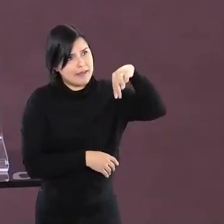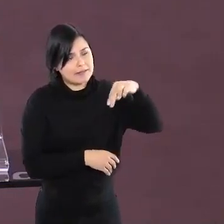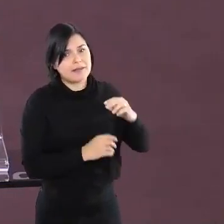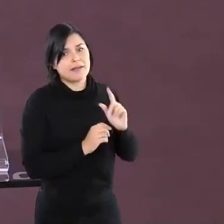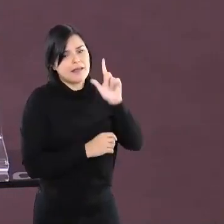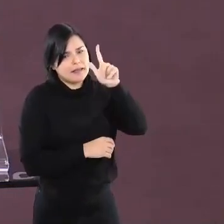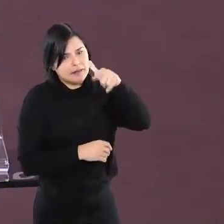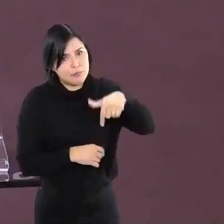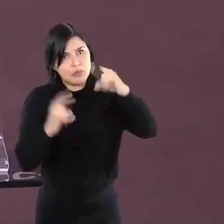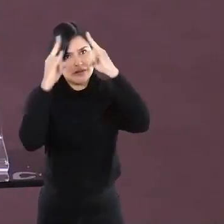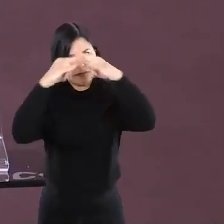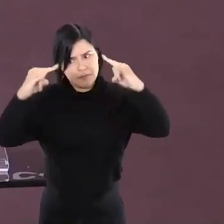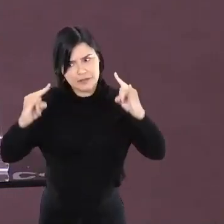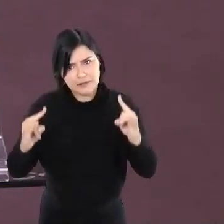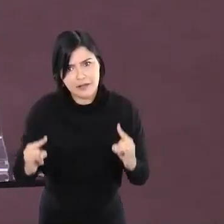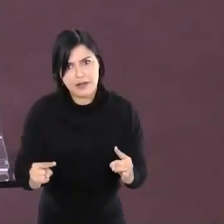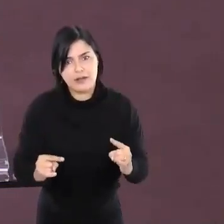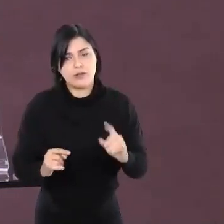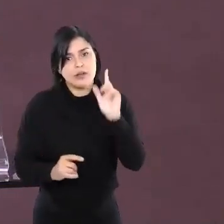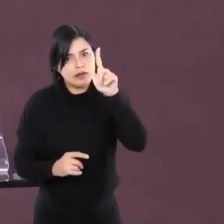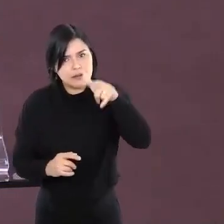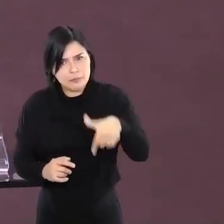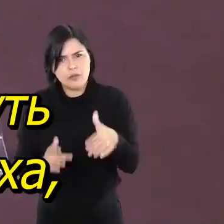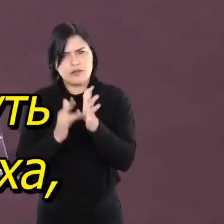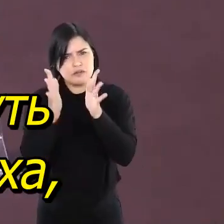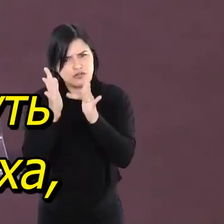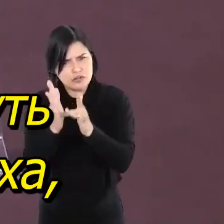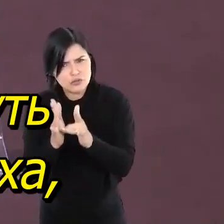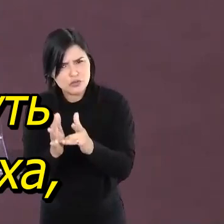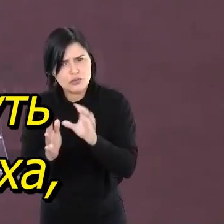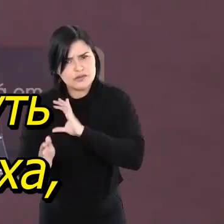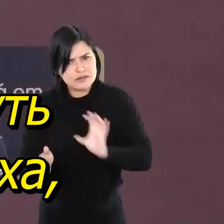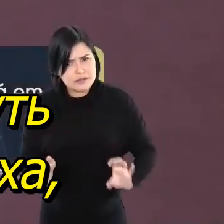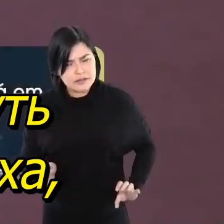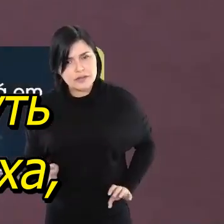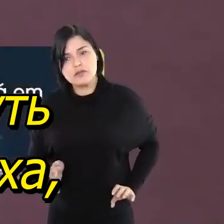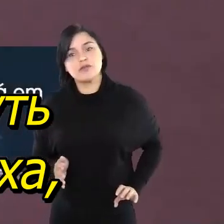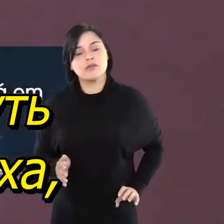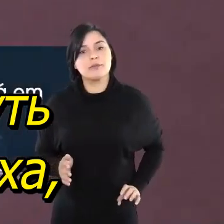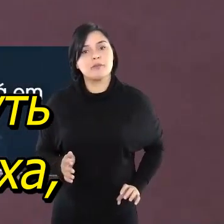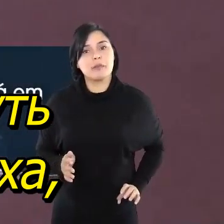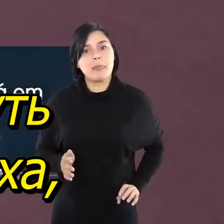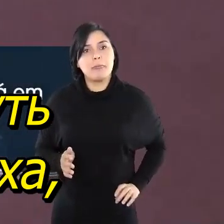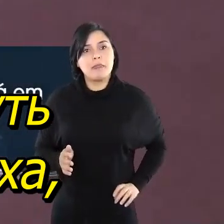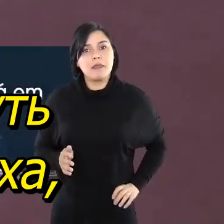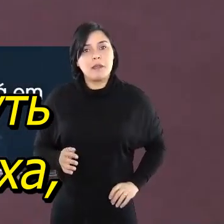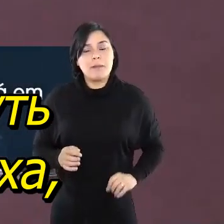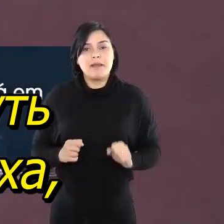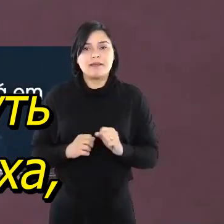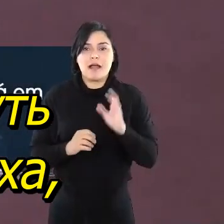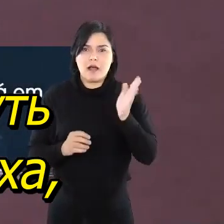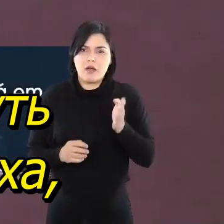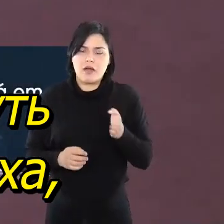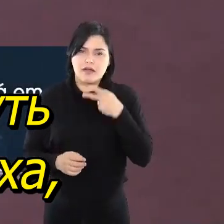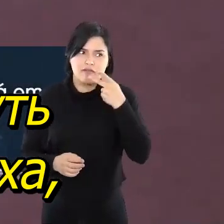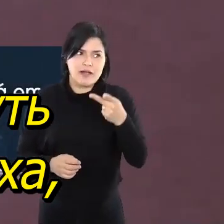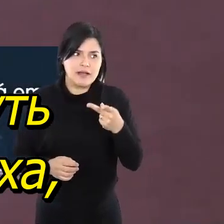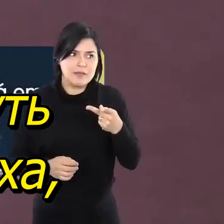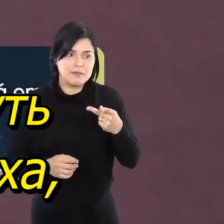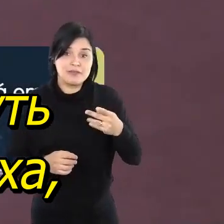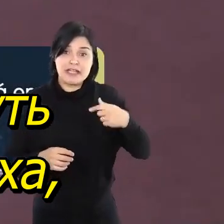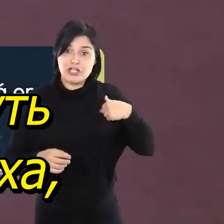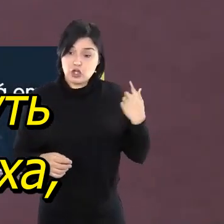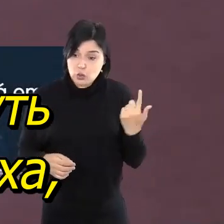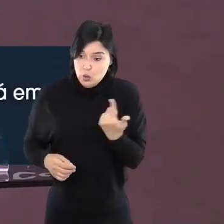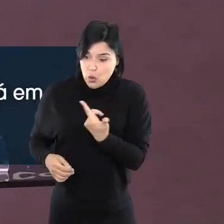diz, 1 Coríntios 6, 19, diz assim: acaso não sabeis que o vosso corpo é santuário do